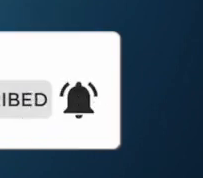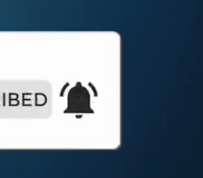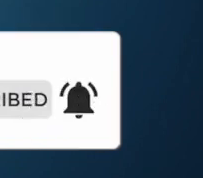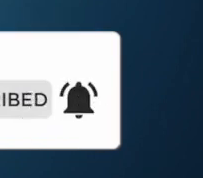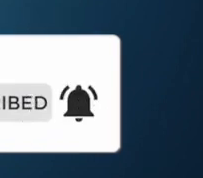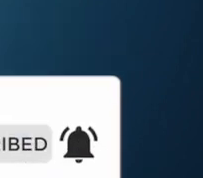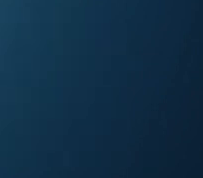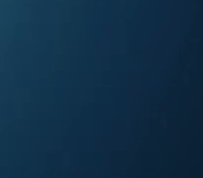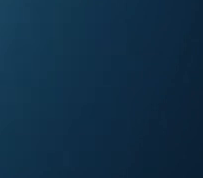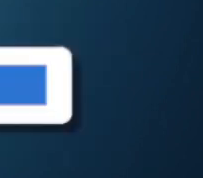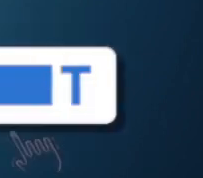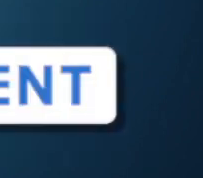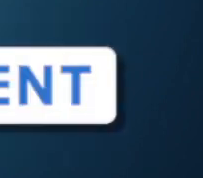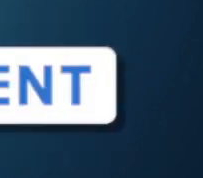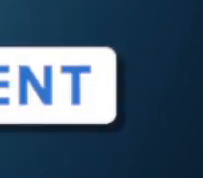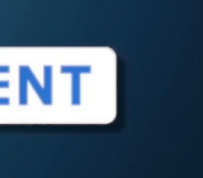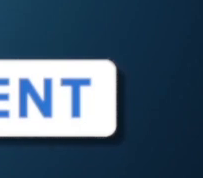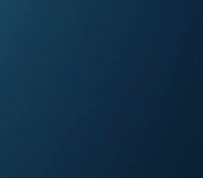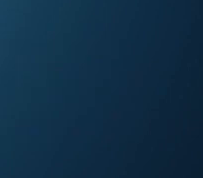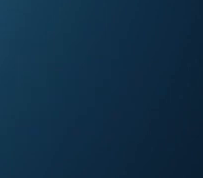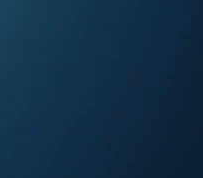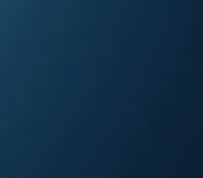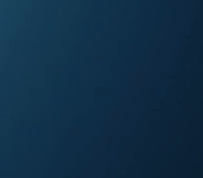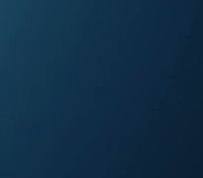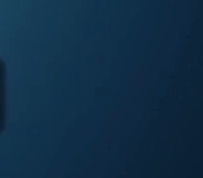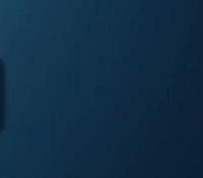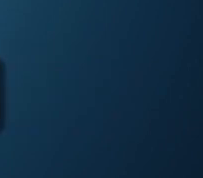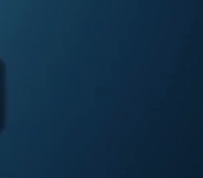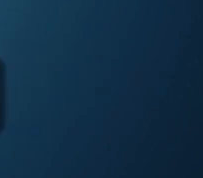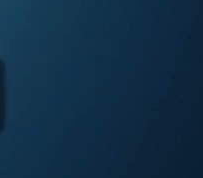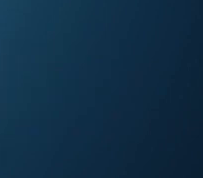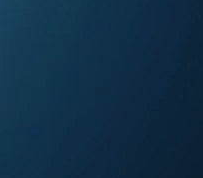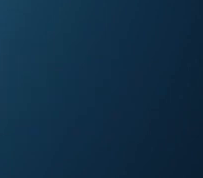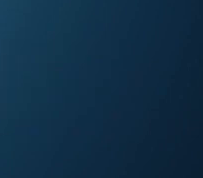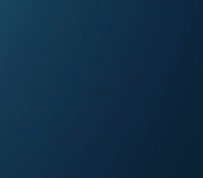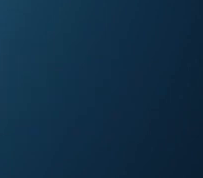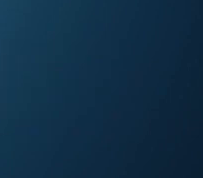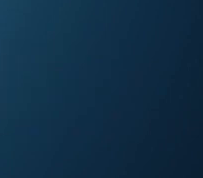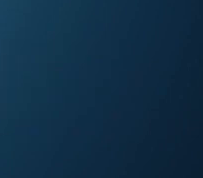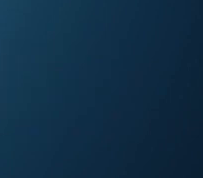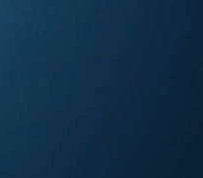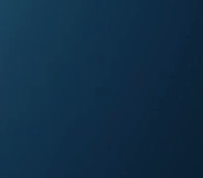butão notificação. Fo comentário no fahetutan ba media social siraseluk.